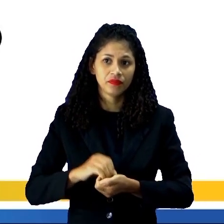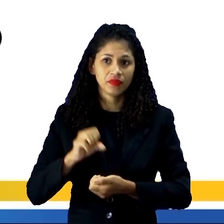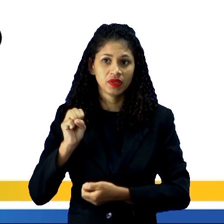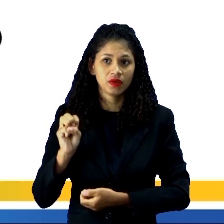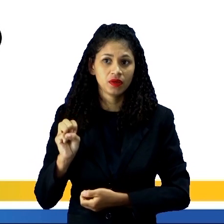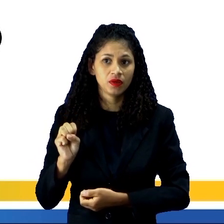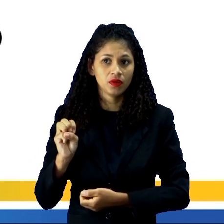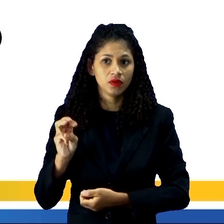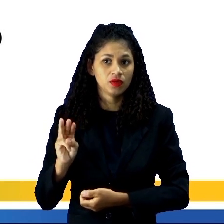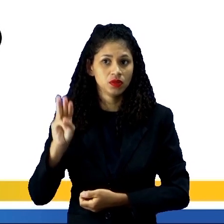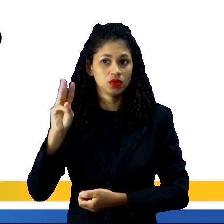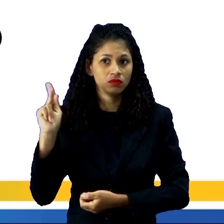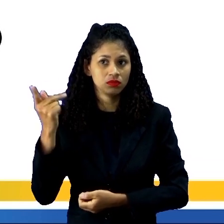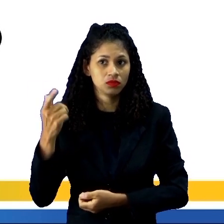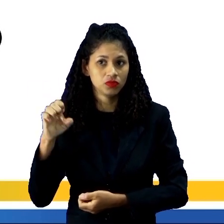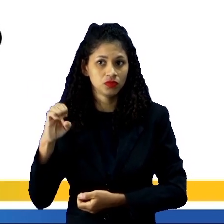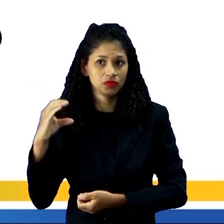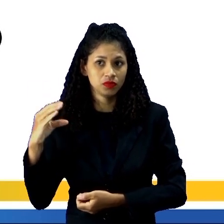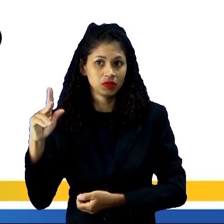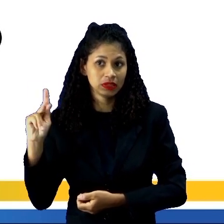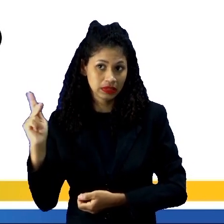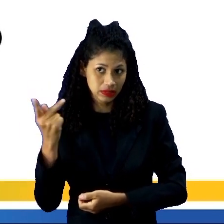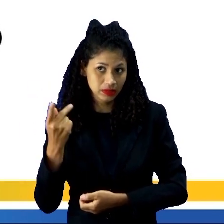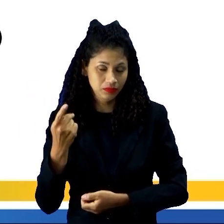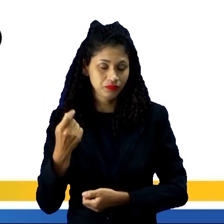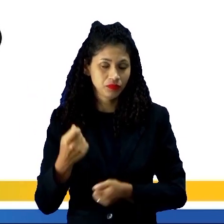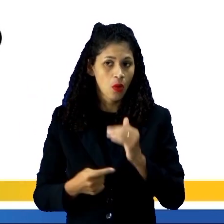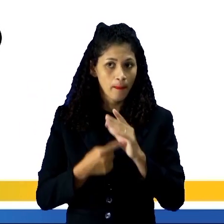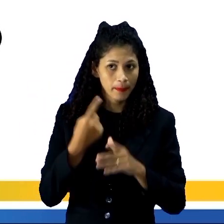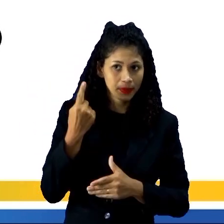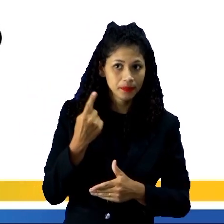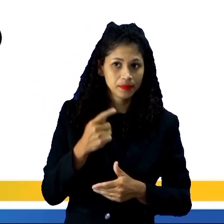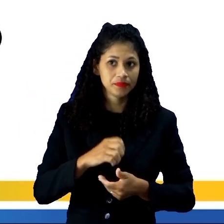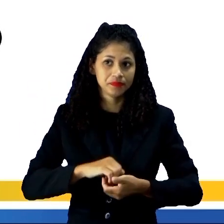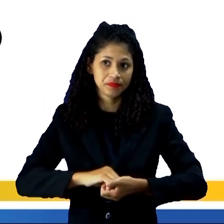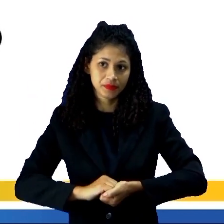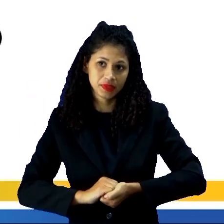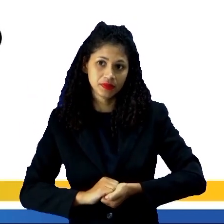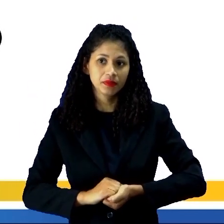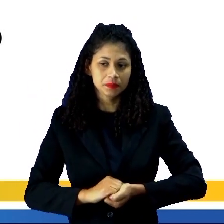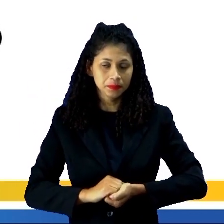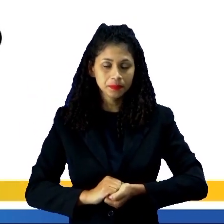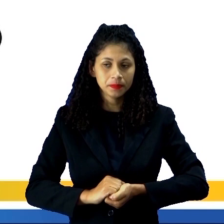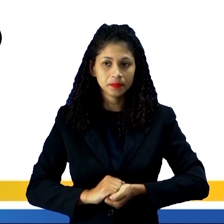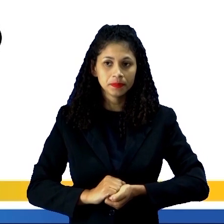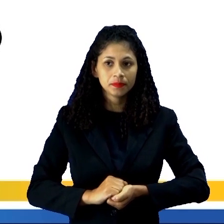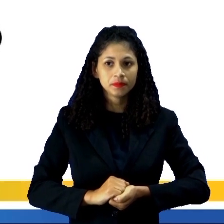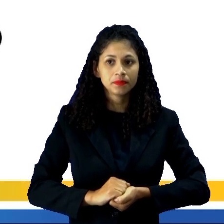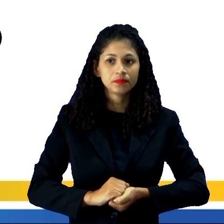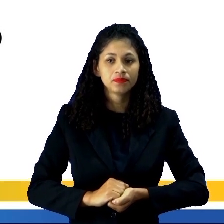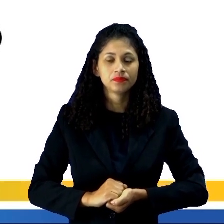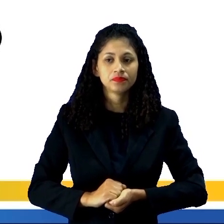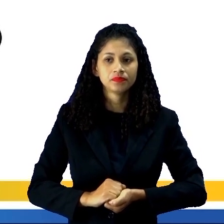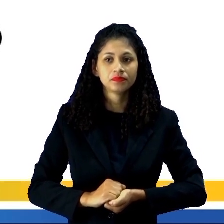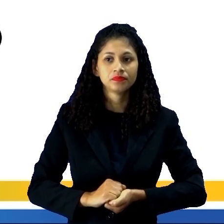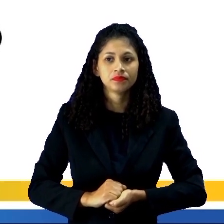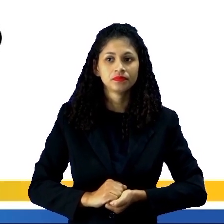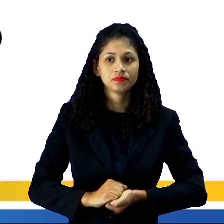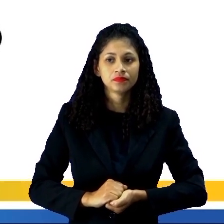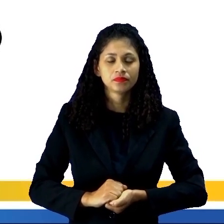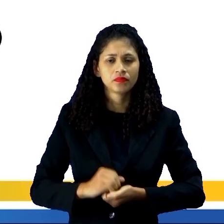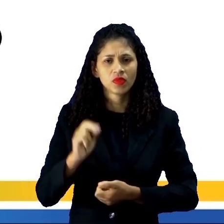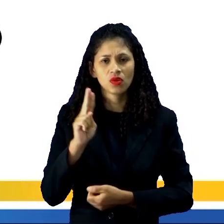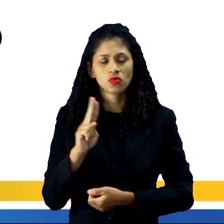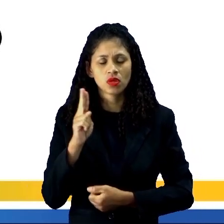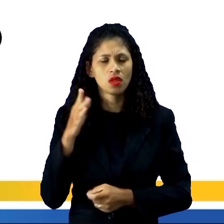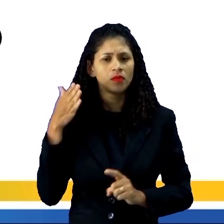Which, que é o primeiro, is used to refer to an animal or thing that was already mentioned. É usado para se